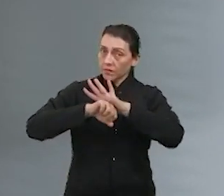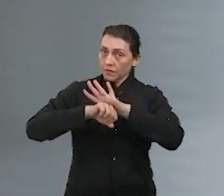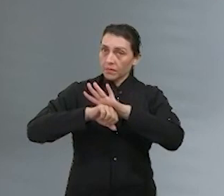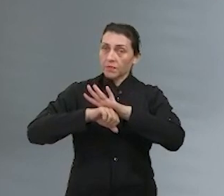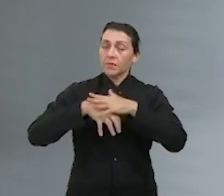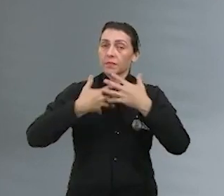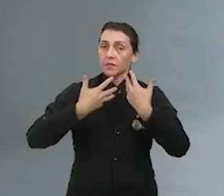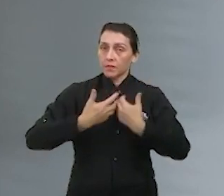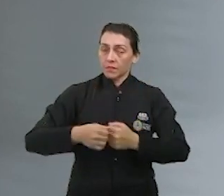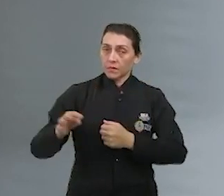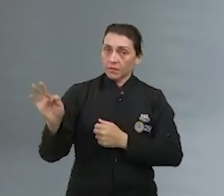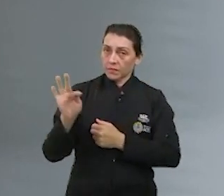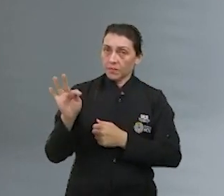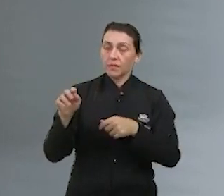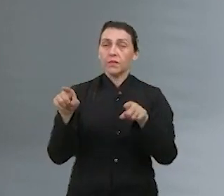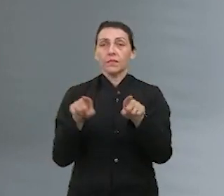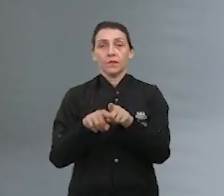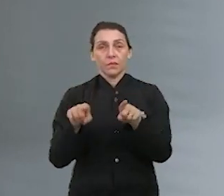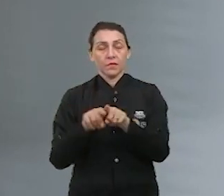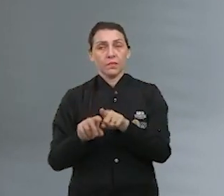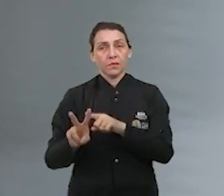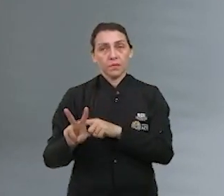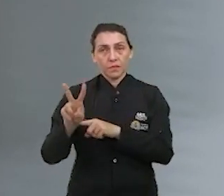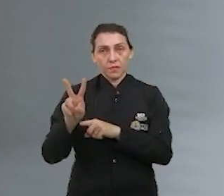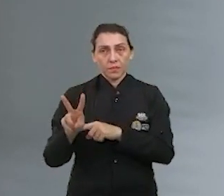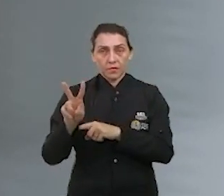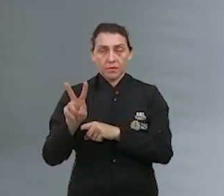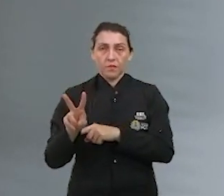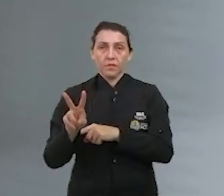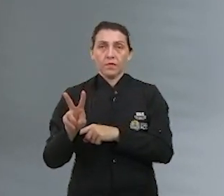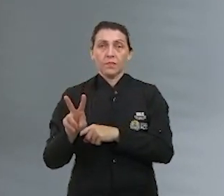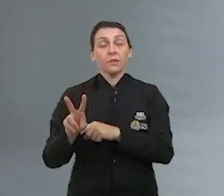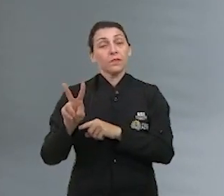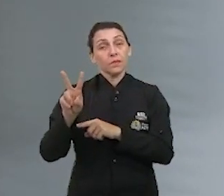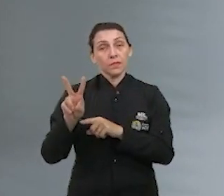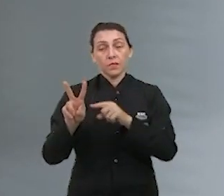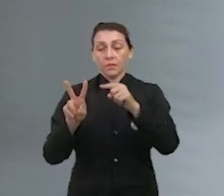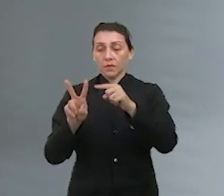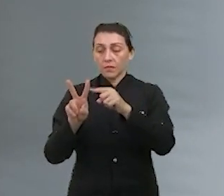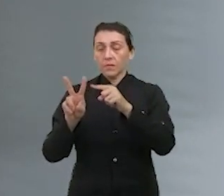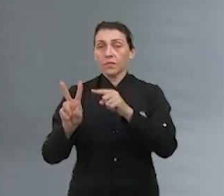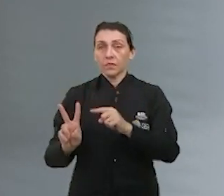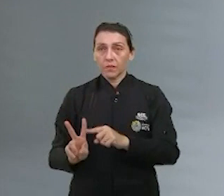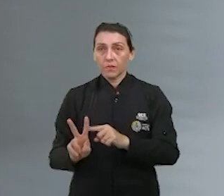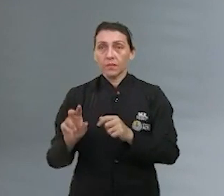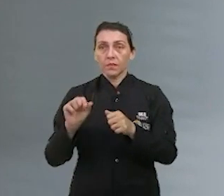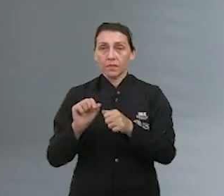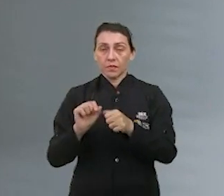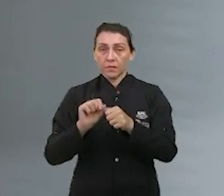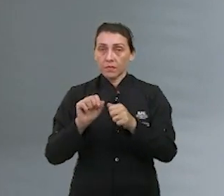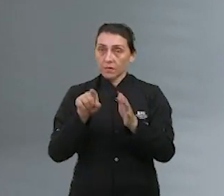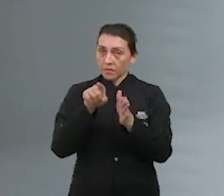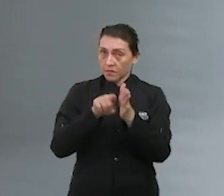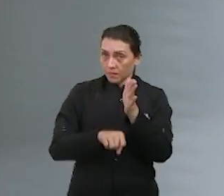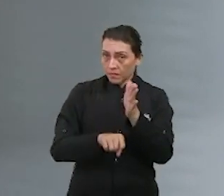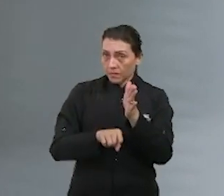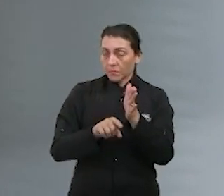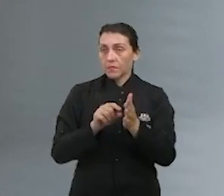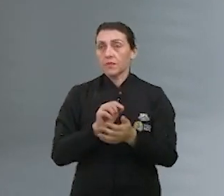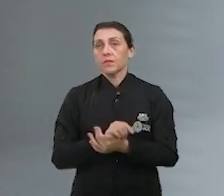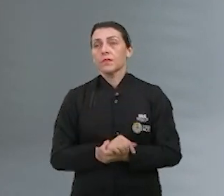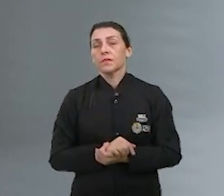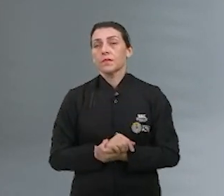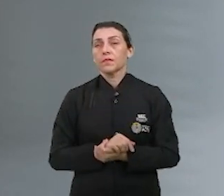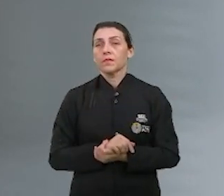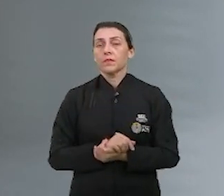recebendo essa tensão, que também é dado em volts? Então, se eu estou trabalhando com volts, aqui eu tenho que fazer a minha diferença, tá? Então,